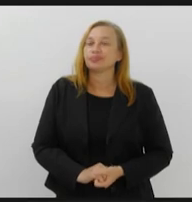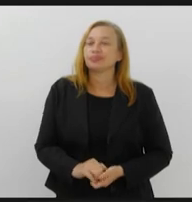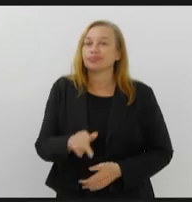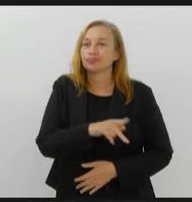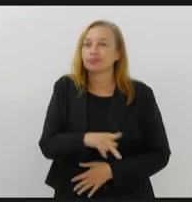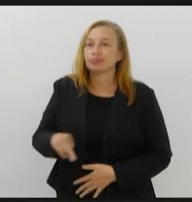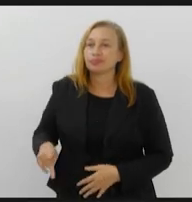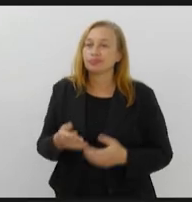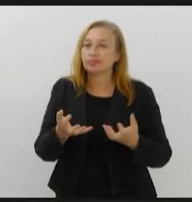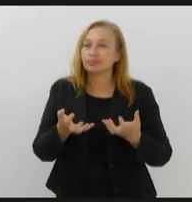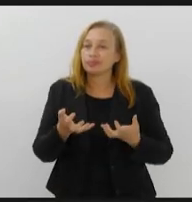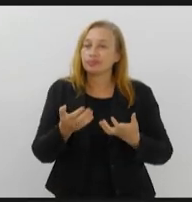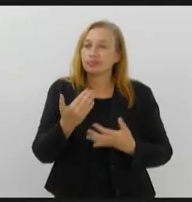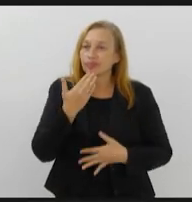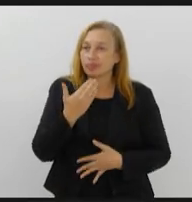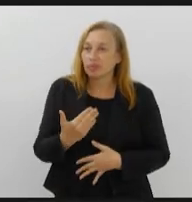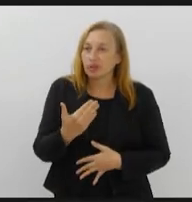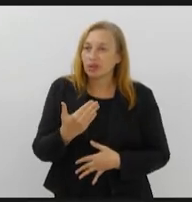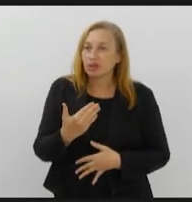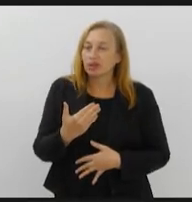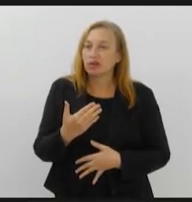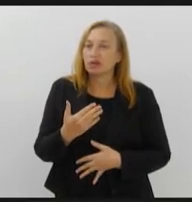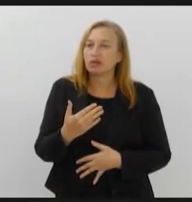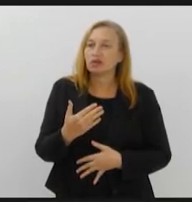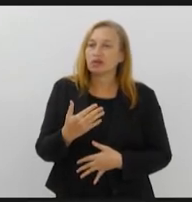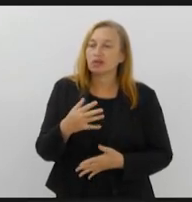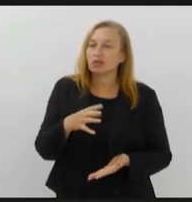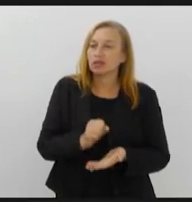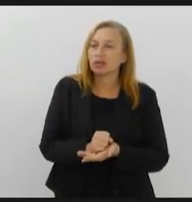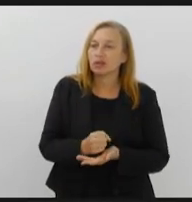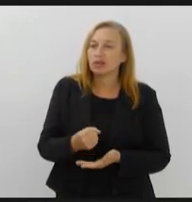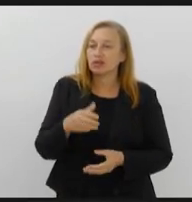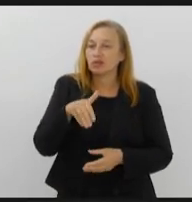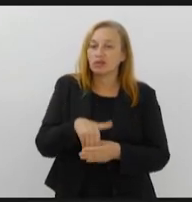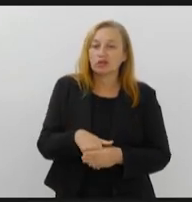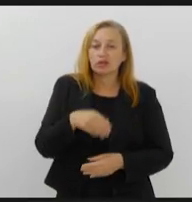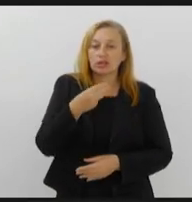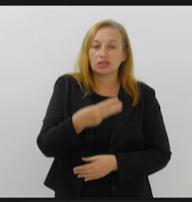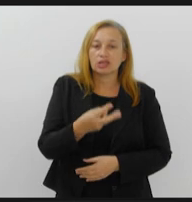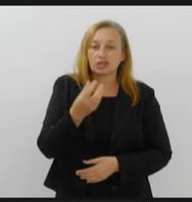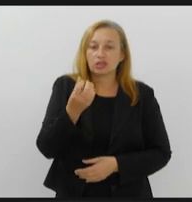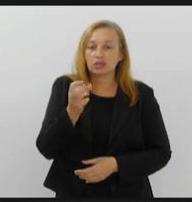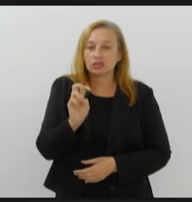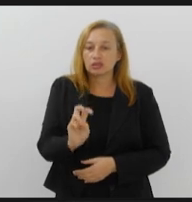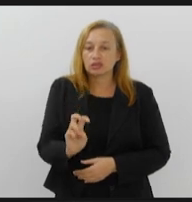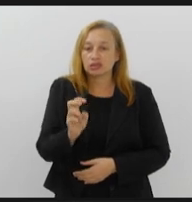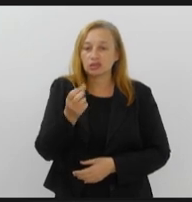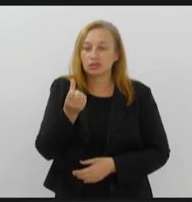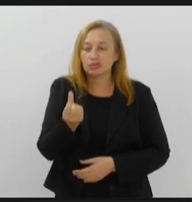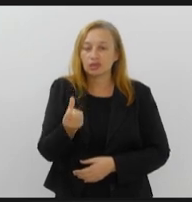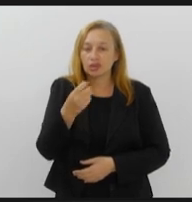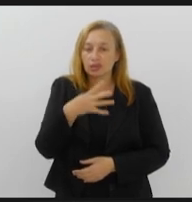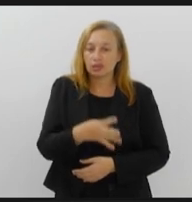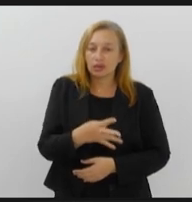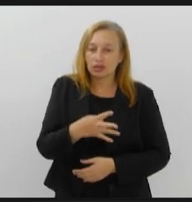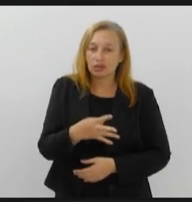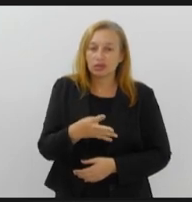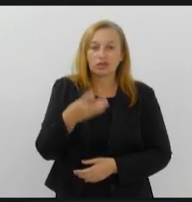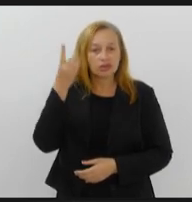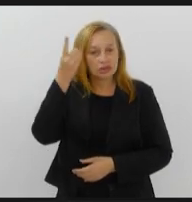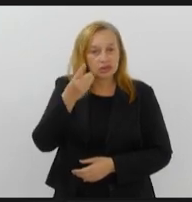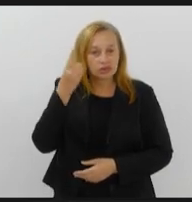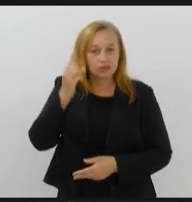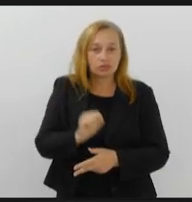Presidente, eu só queria pedir que fosse computado o meu voto ao projeto de lei 3604-2024 de autoria do